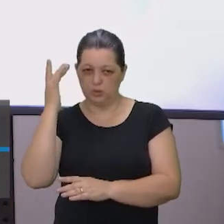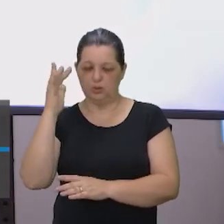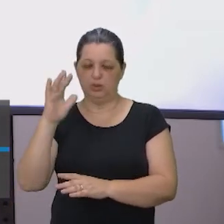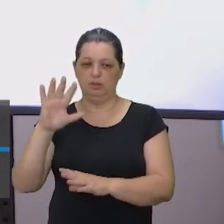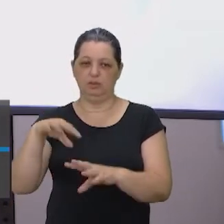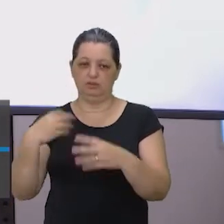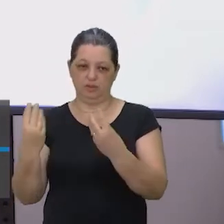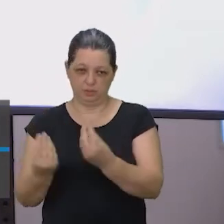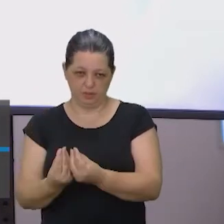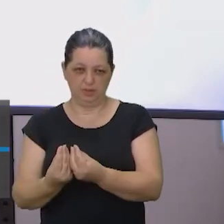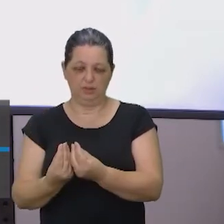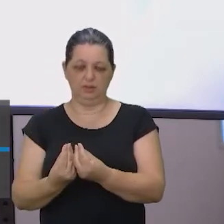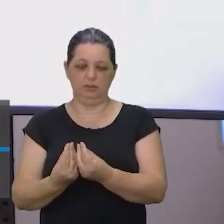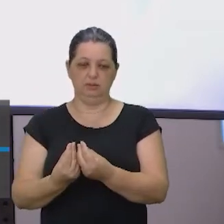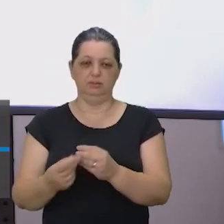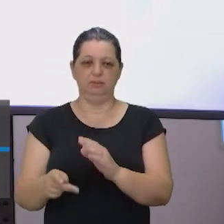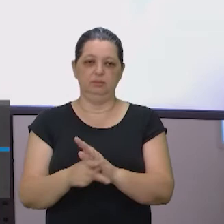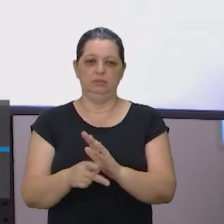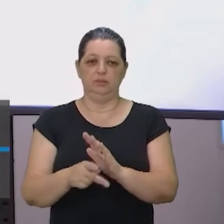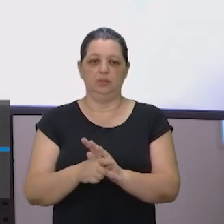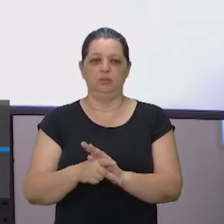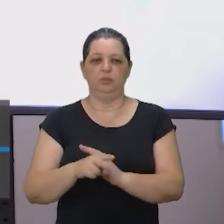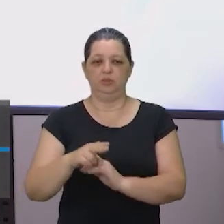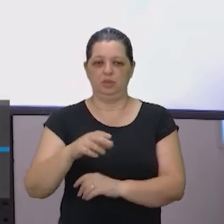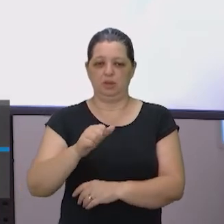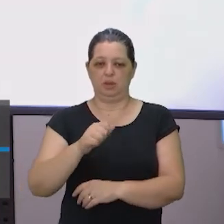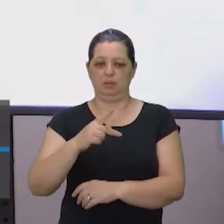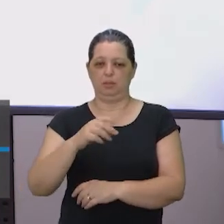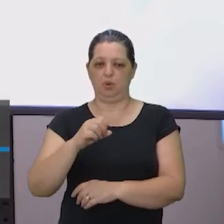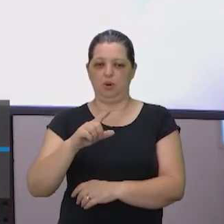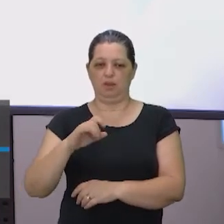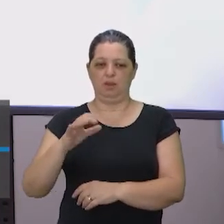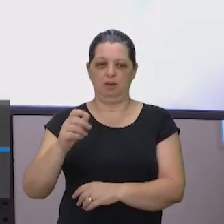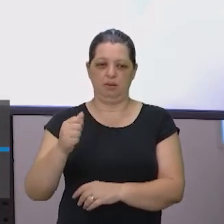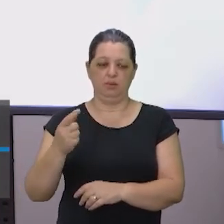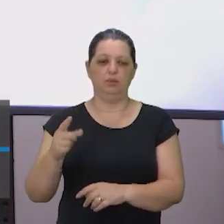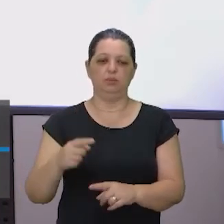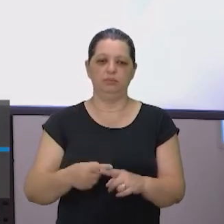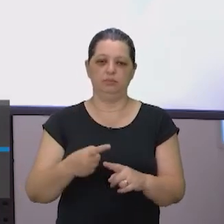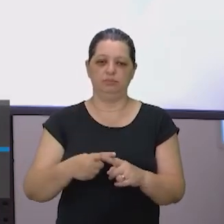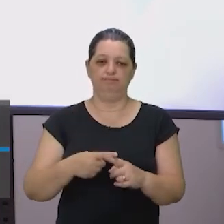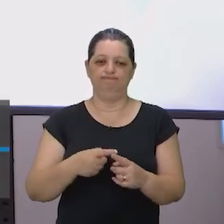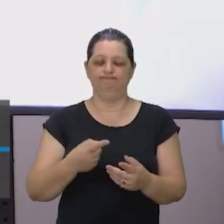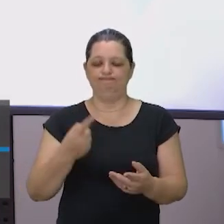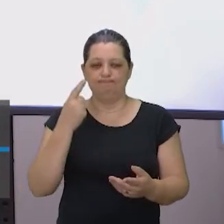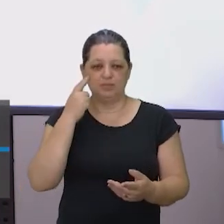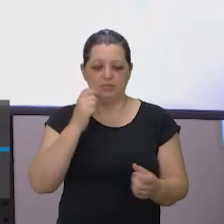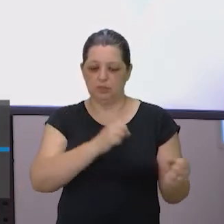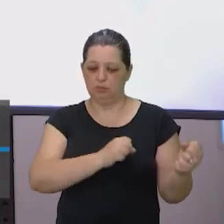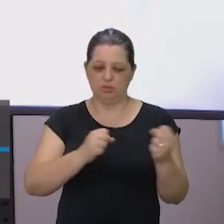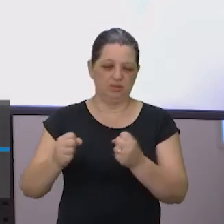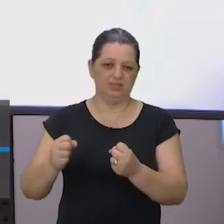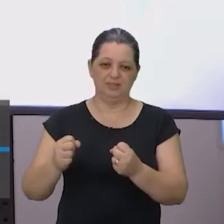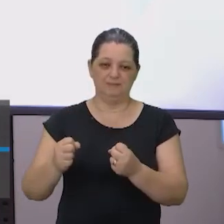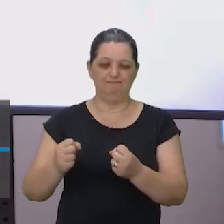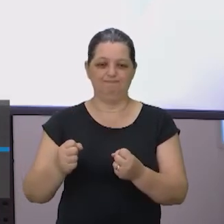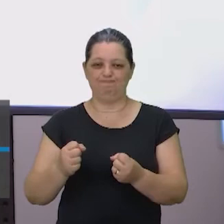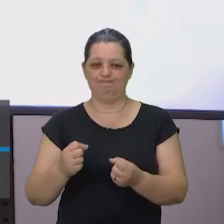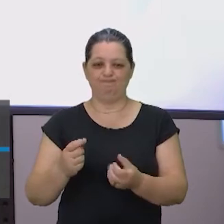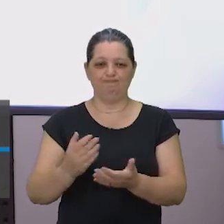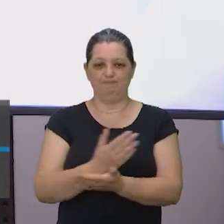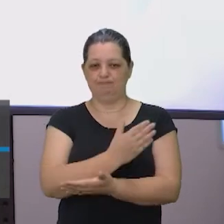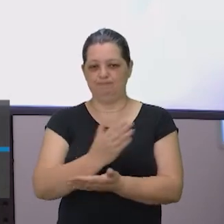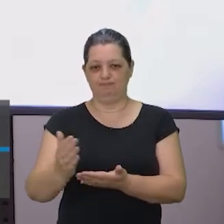conquistado boa parte da Europa, e isso quebrou a hierarquia de poder. Vamos olhar agora como ficou após